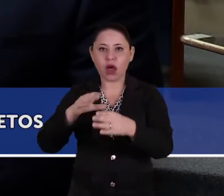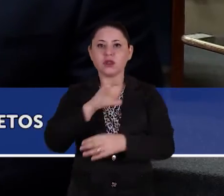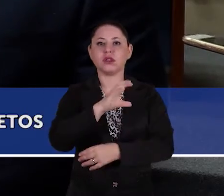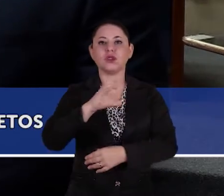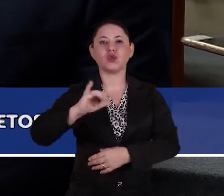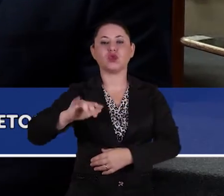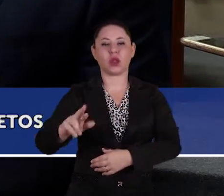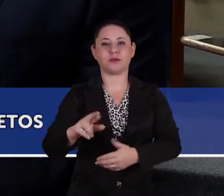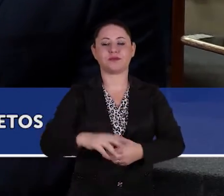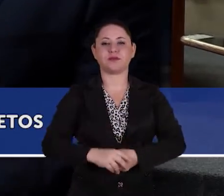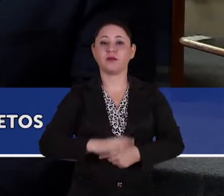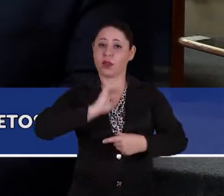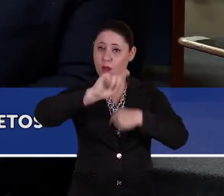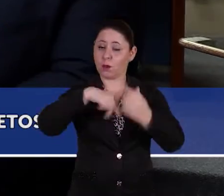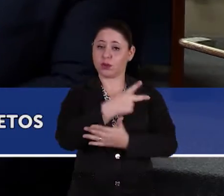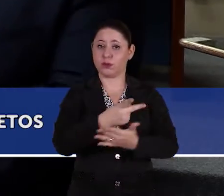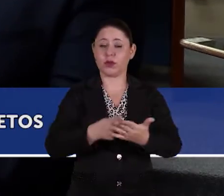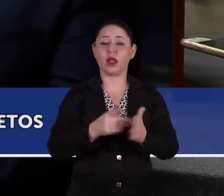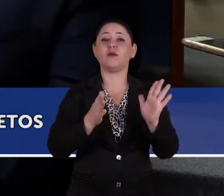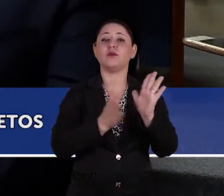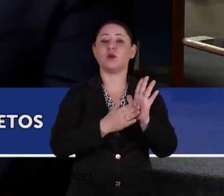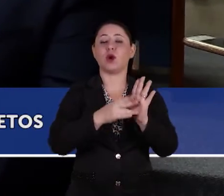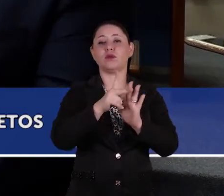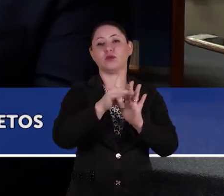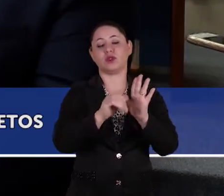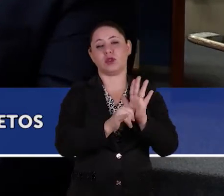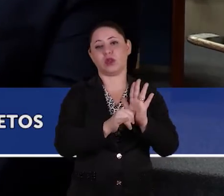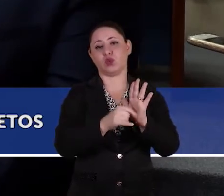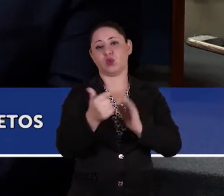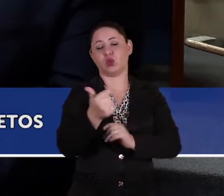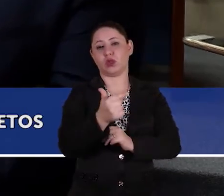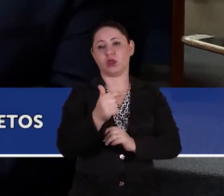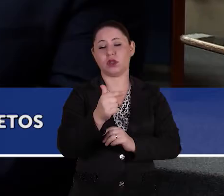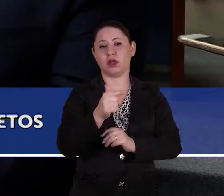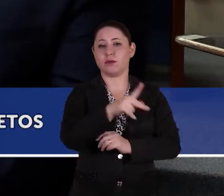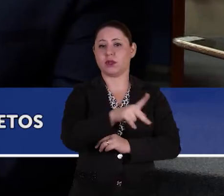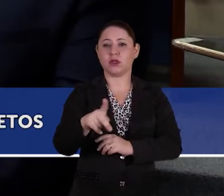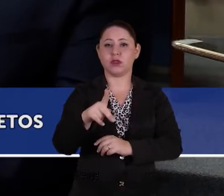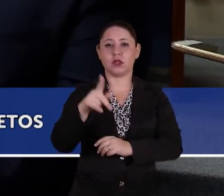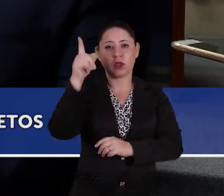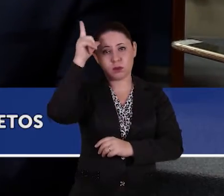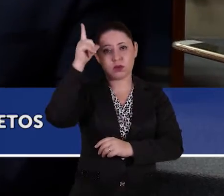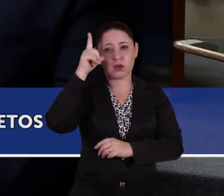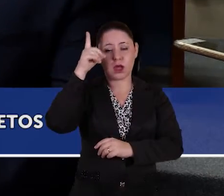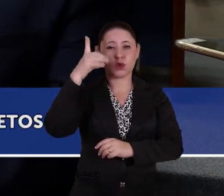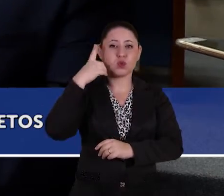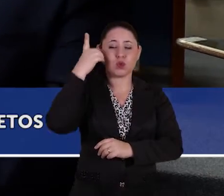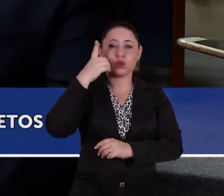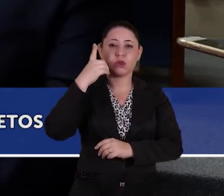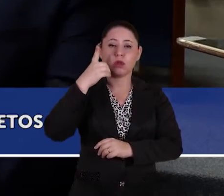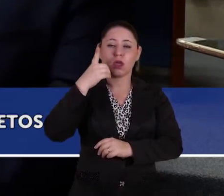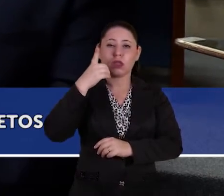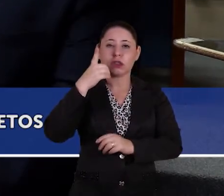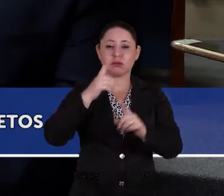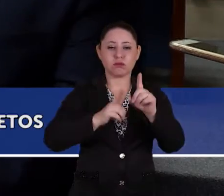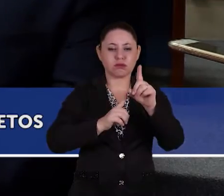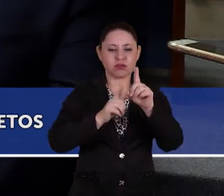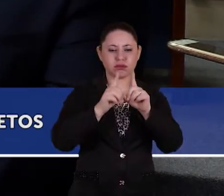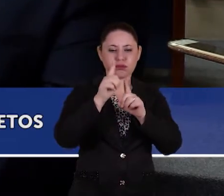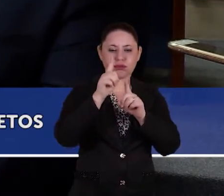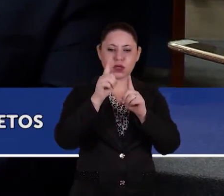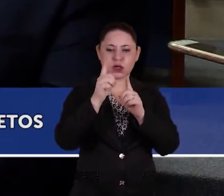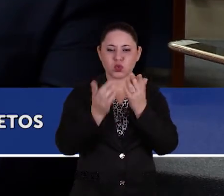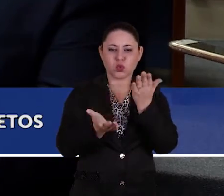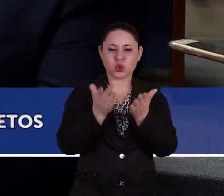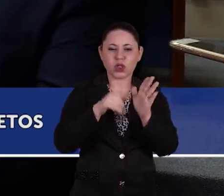comissão. Após o parecer dessas 2 propostas, o presidente da CCJ, o deputado Lídio, apresentou um balanço, e é um